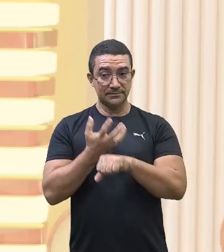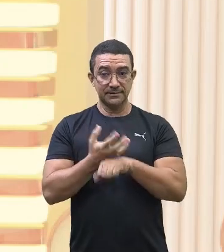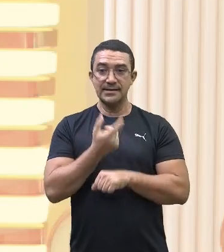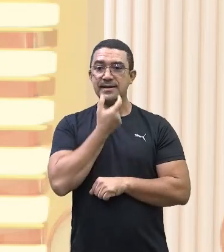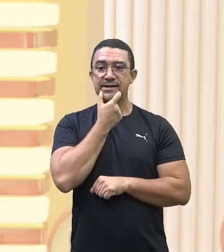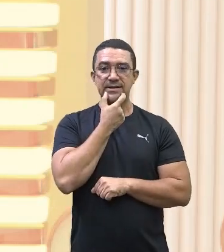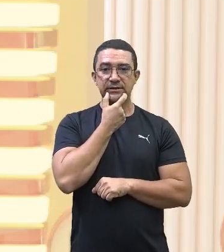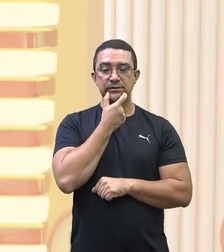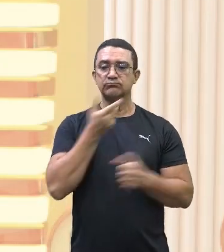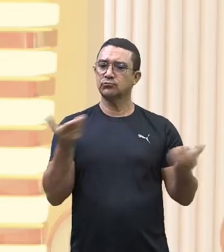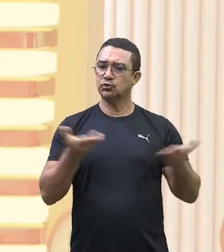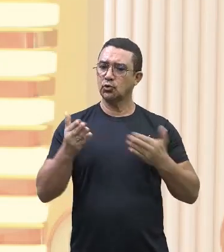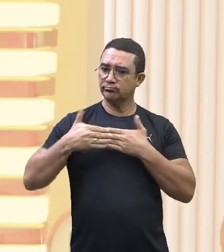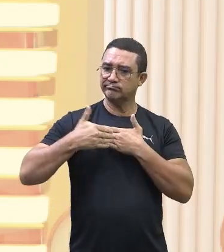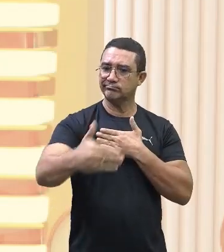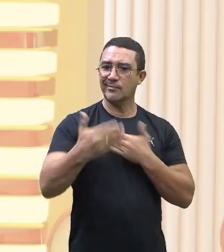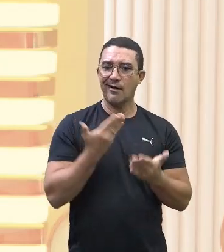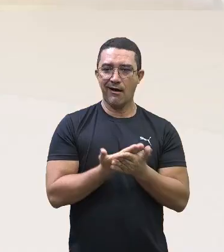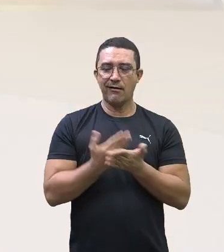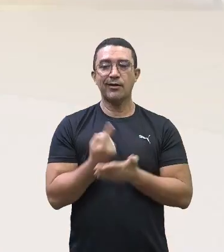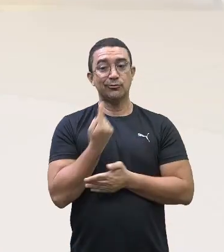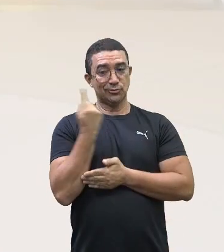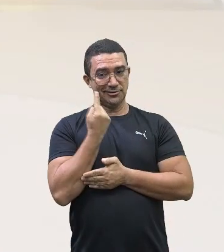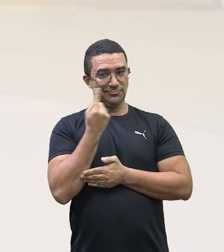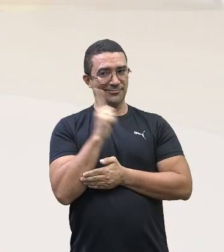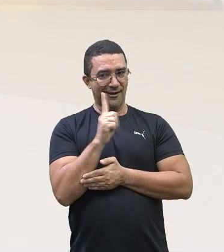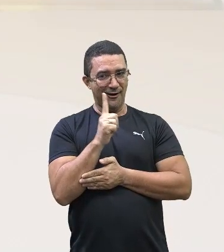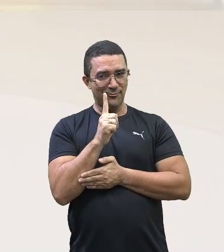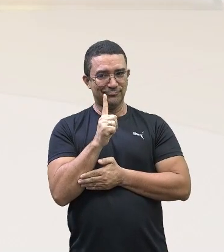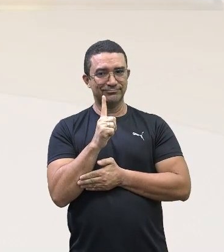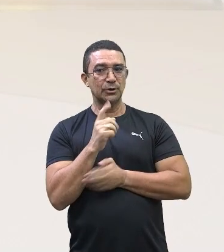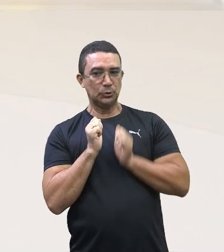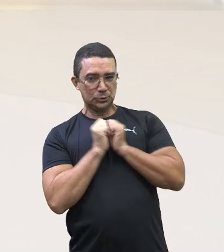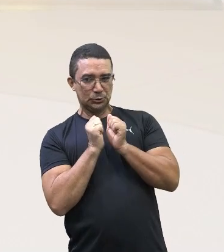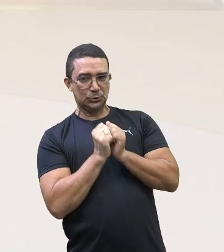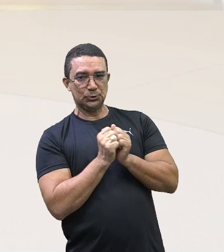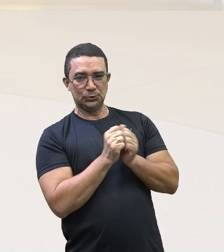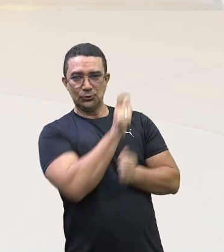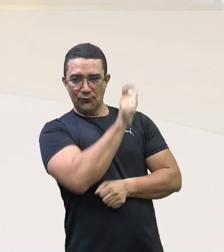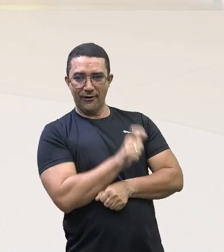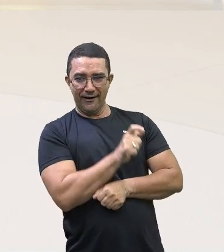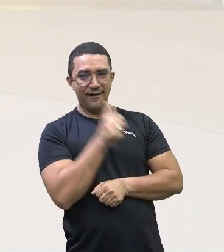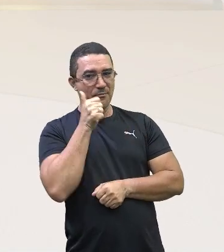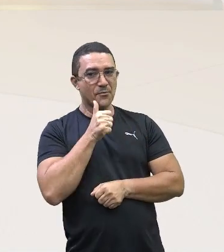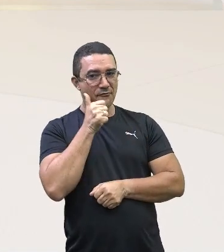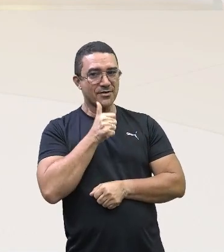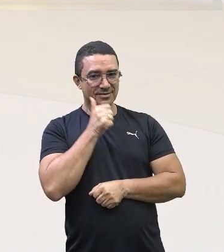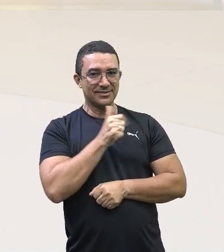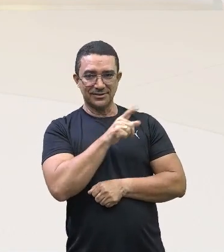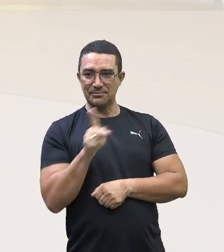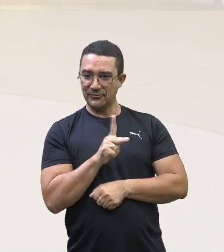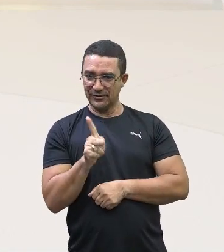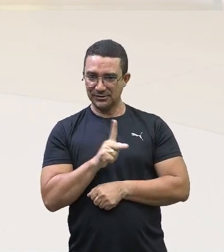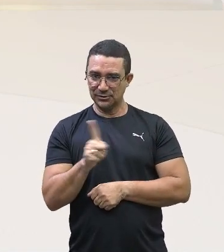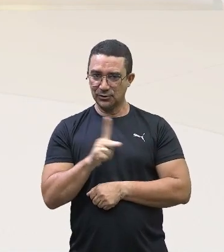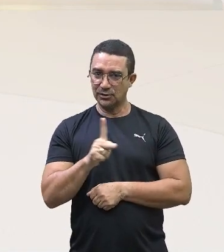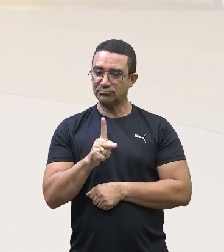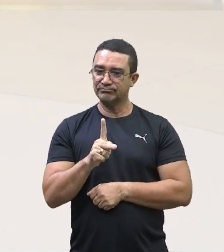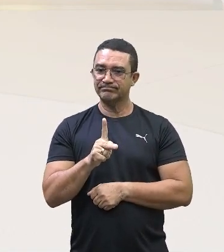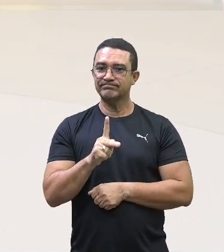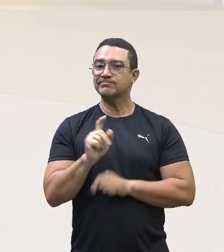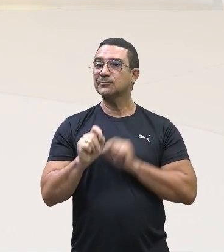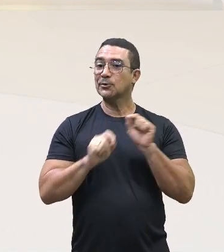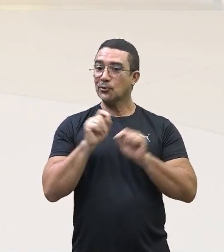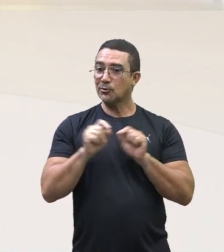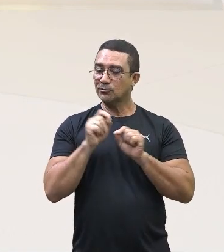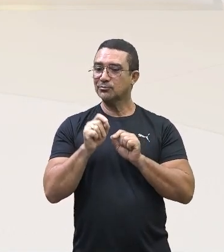inglesa, e hoje, ao longo dessa aula, não estarei só. Exatamente. Eu também vou estar aqui nessa caminhada rumo